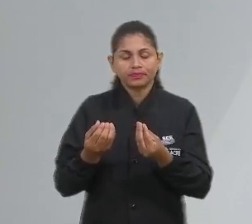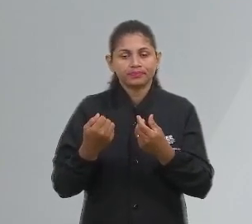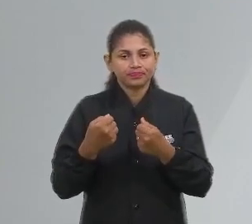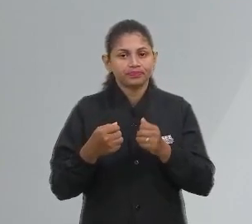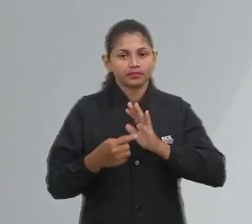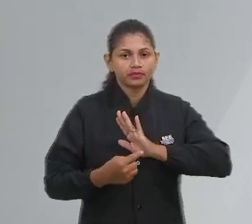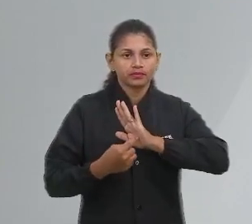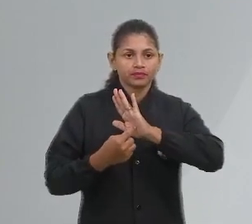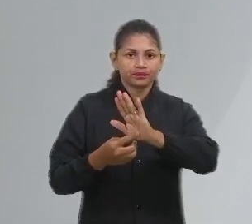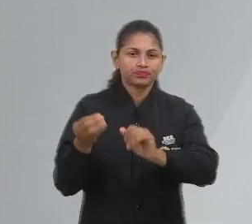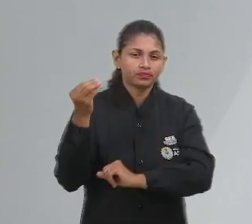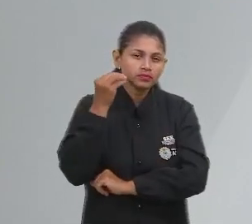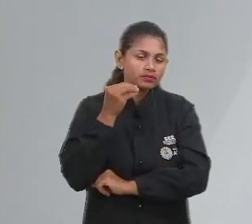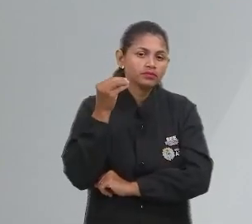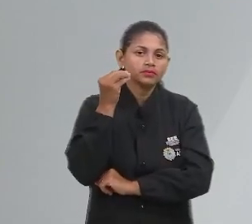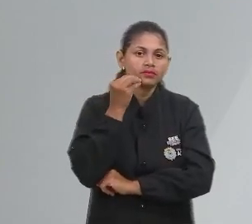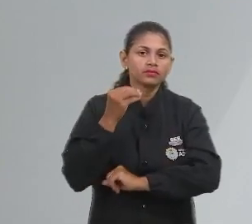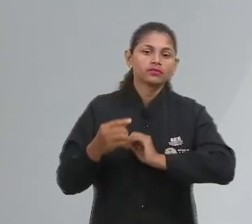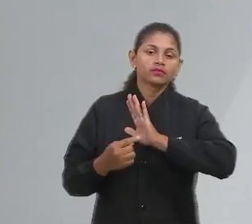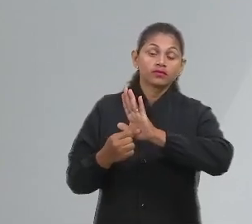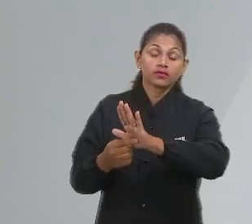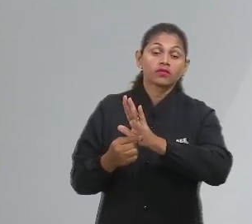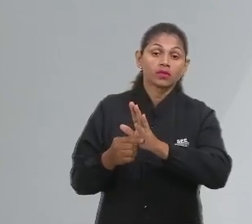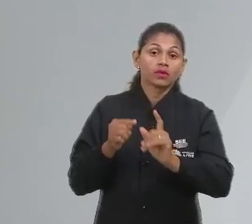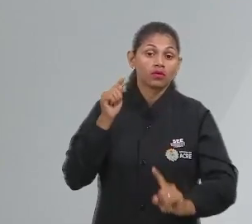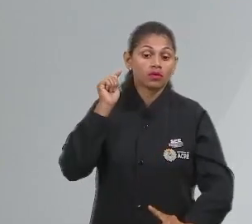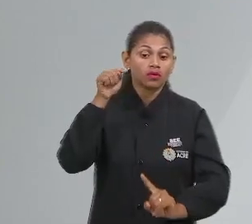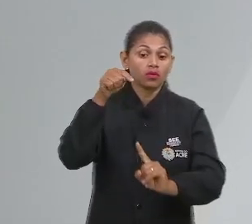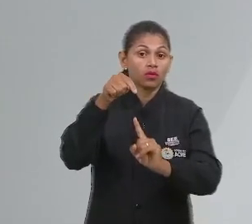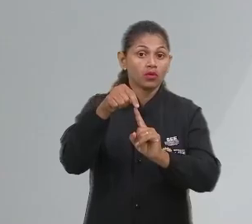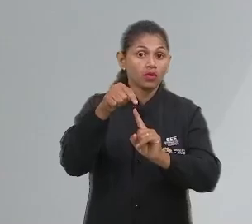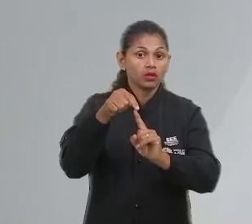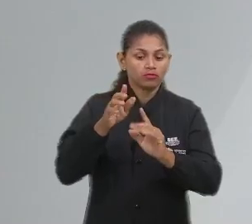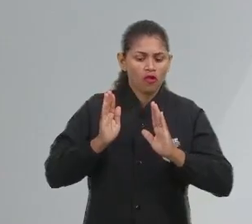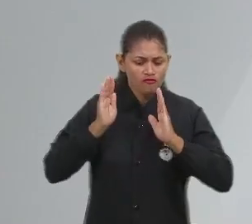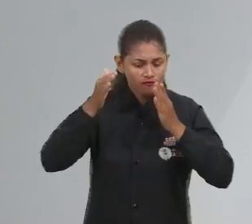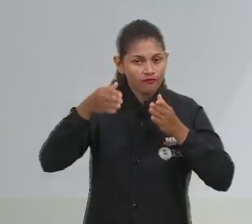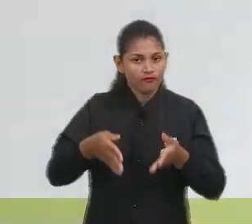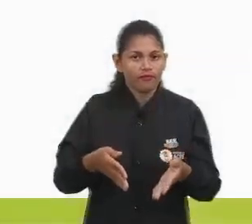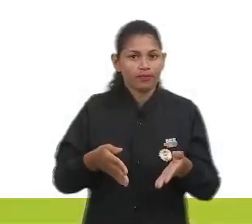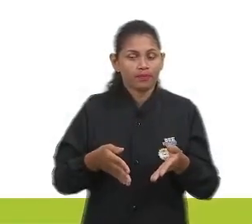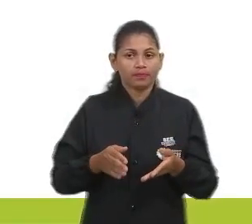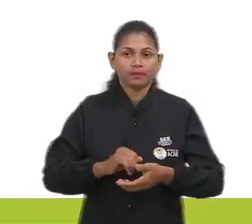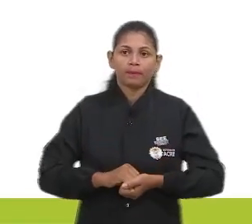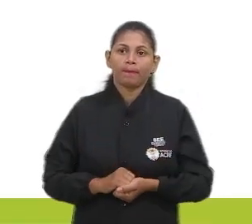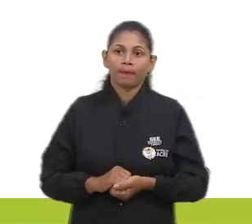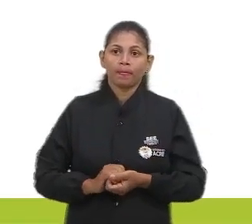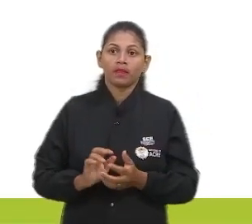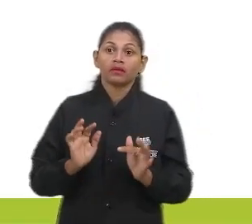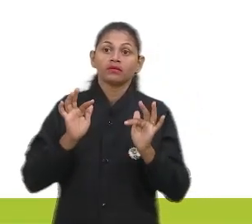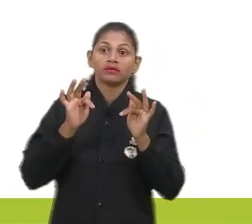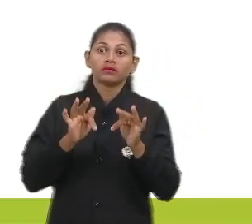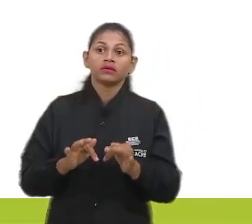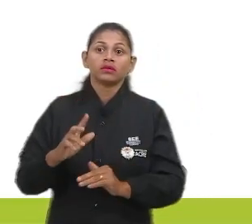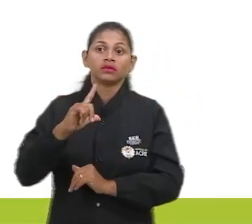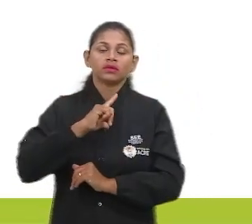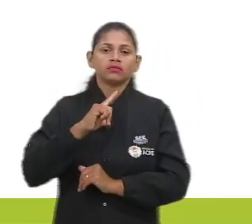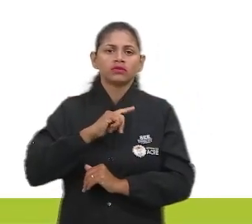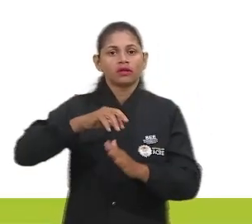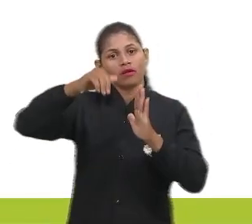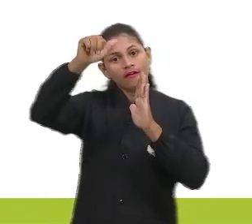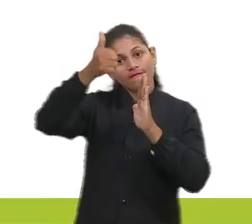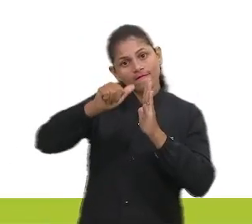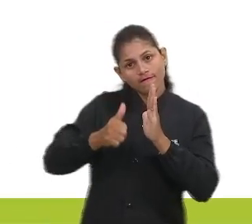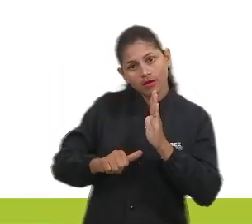ali através do foco, que é o objetivo. No final, como a gente viu aqui, temos a